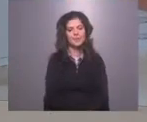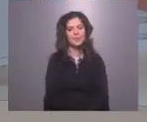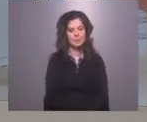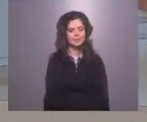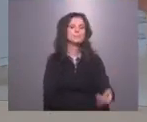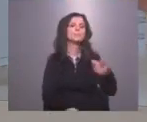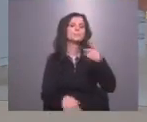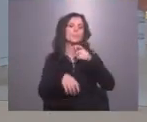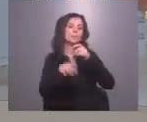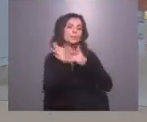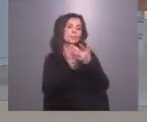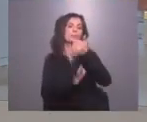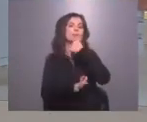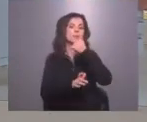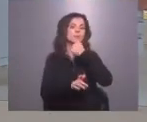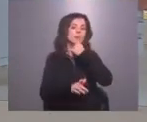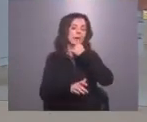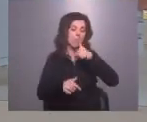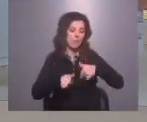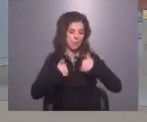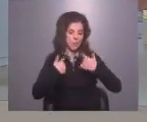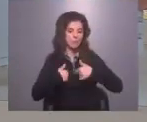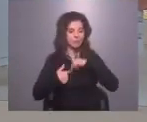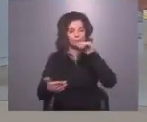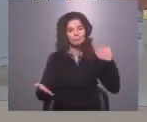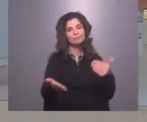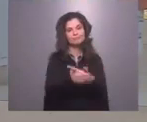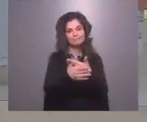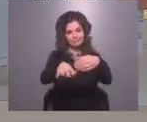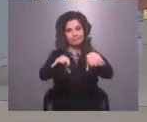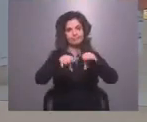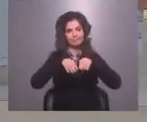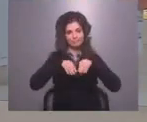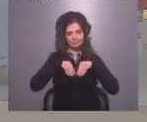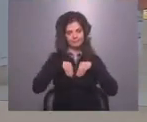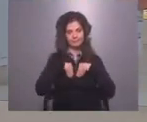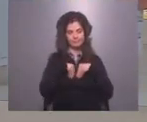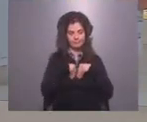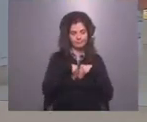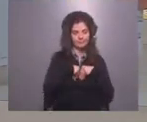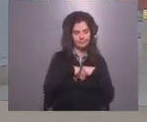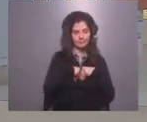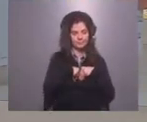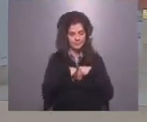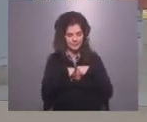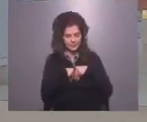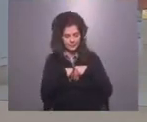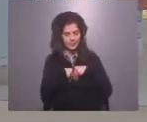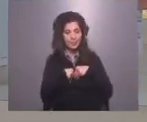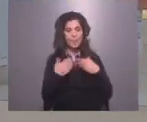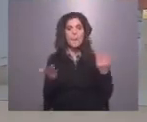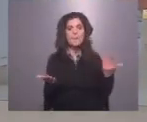Na hora em que Ele se entregava para voluntariamente sofrer a